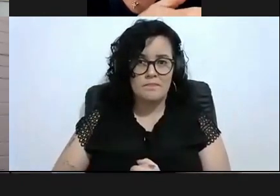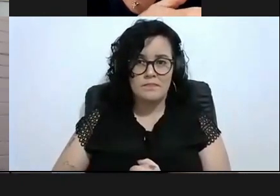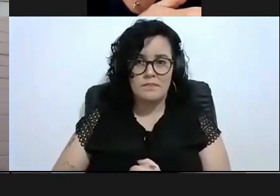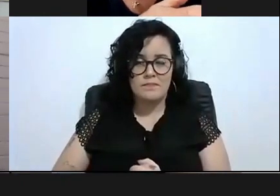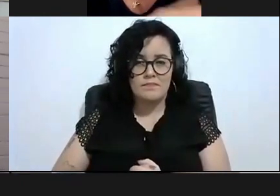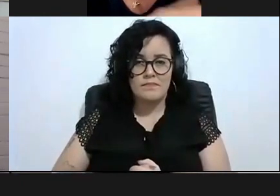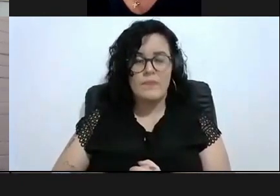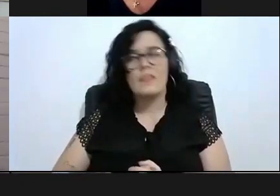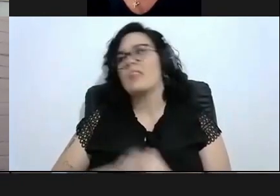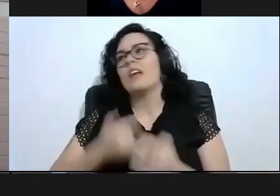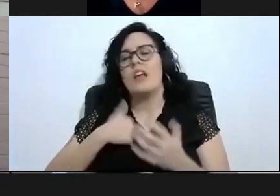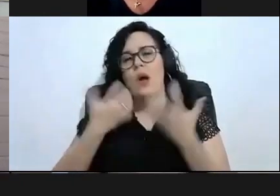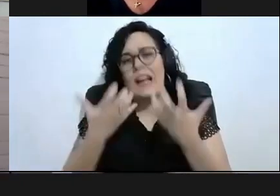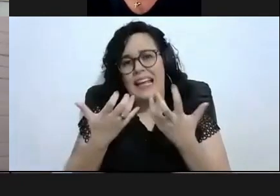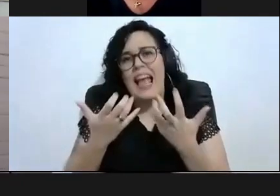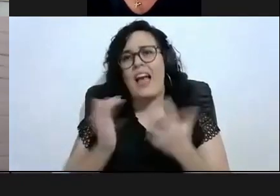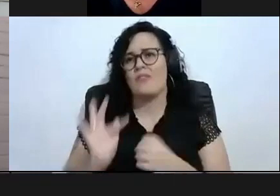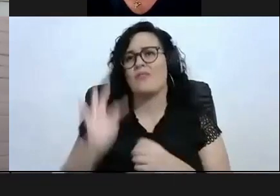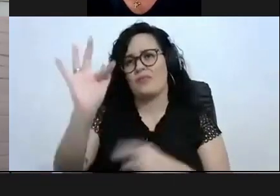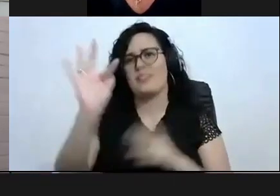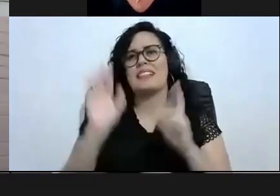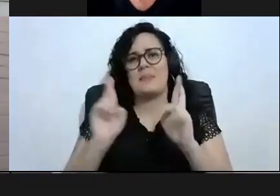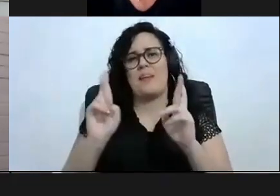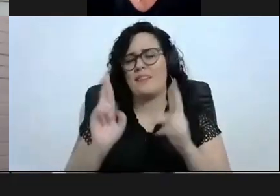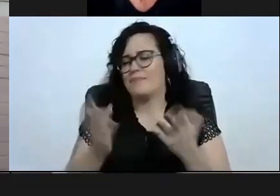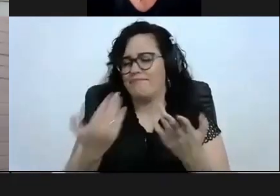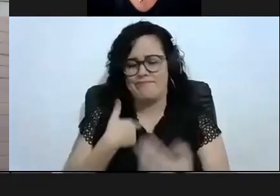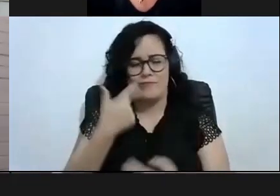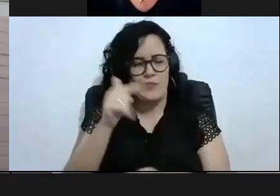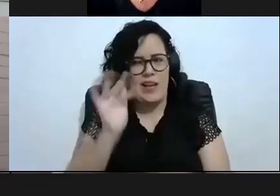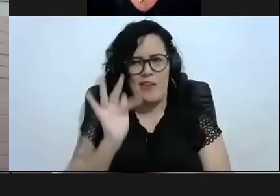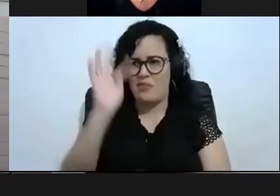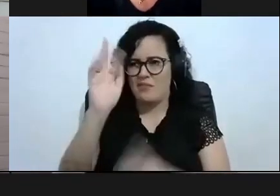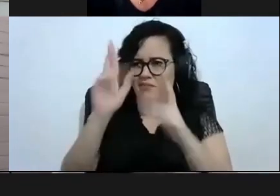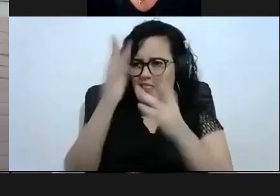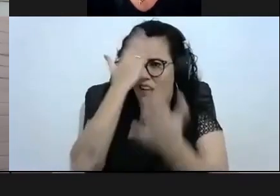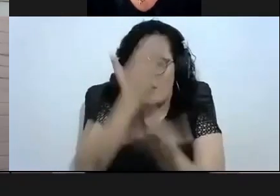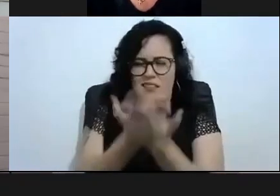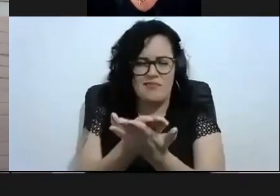Queria ter um pouco de esperança, mas eu não tenho, não.